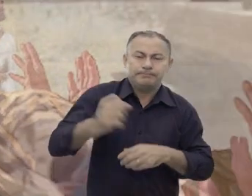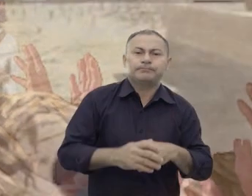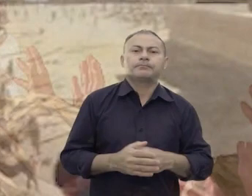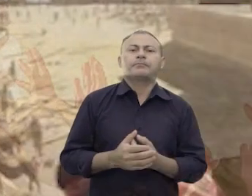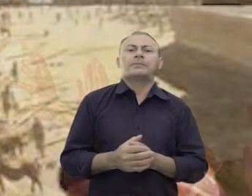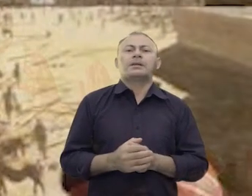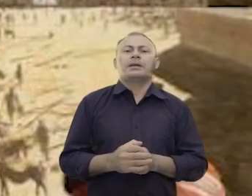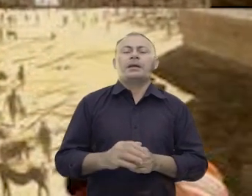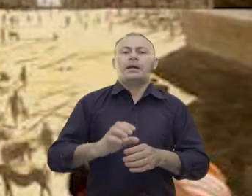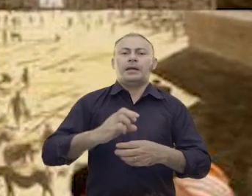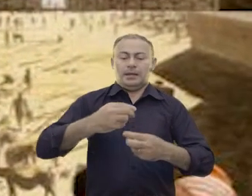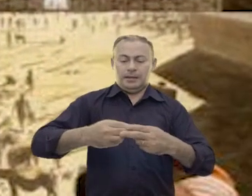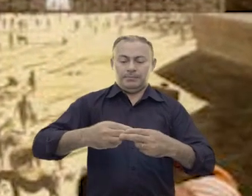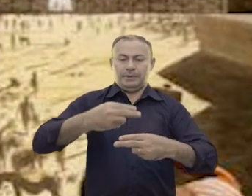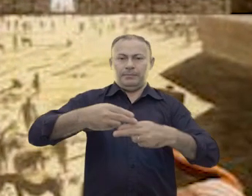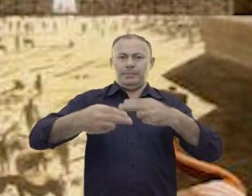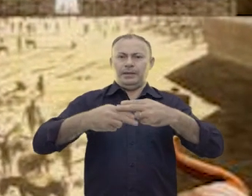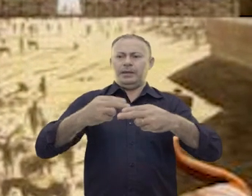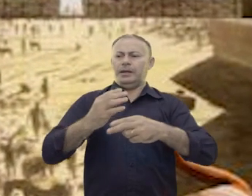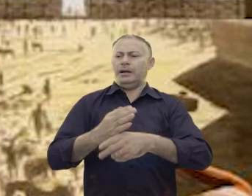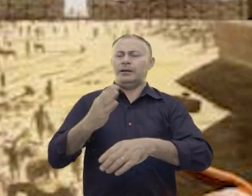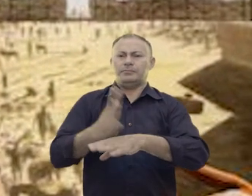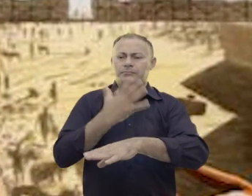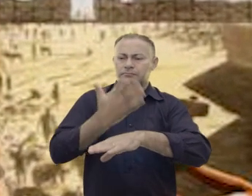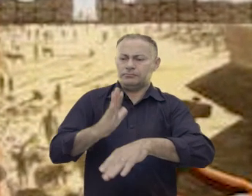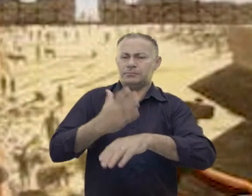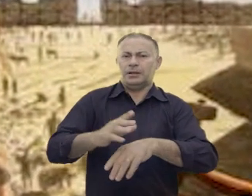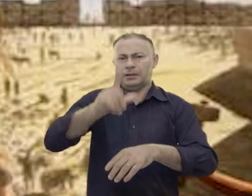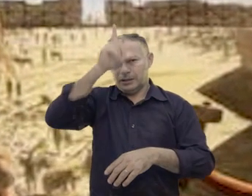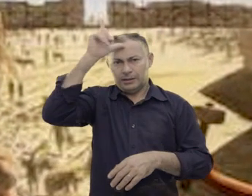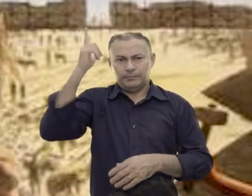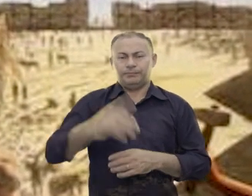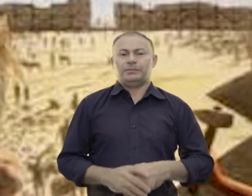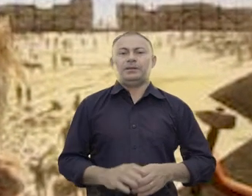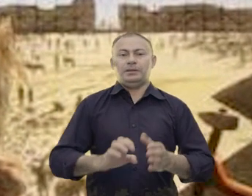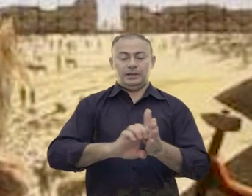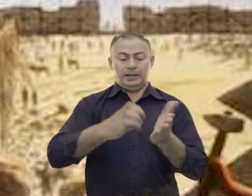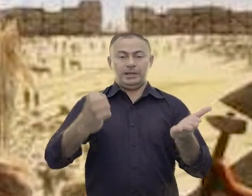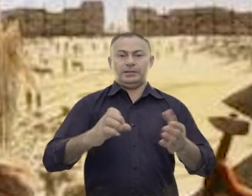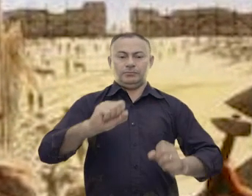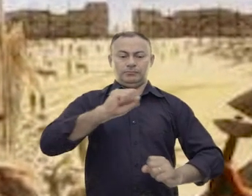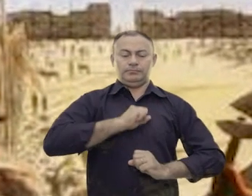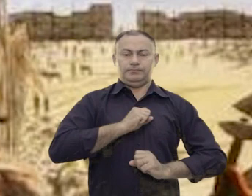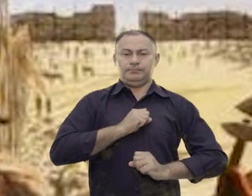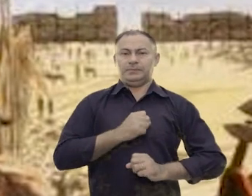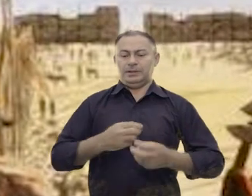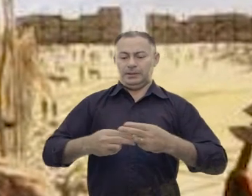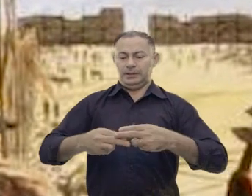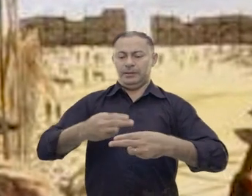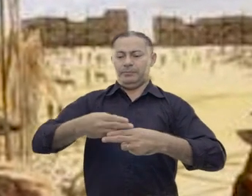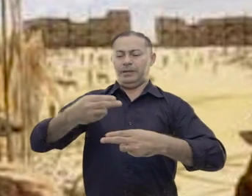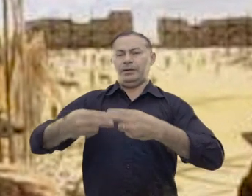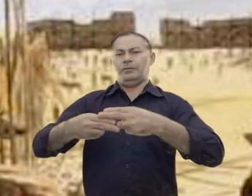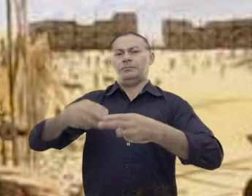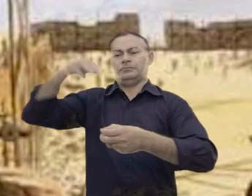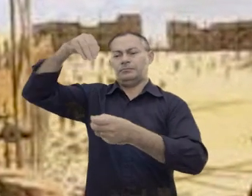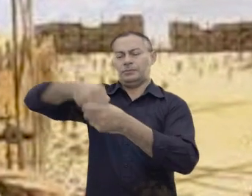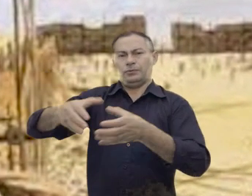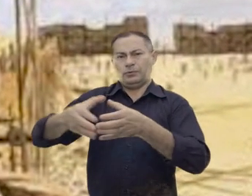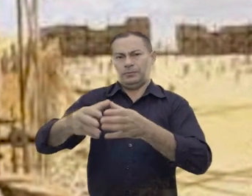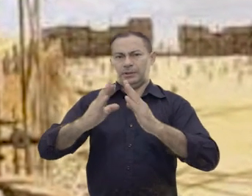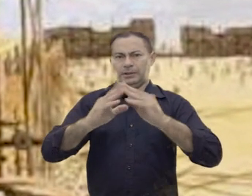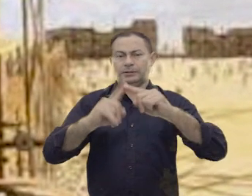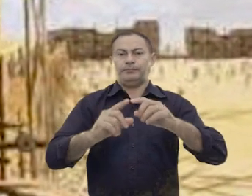pastoreio. Neemias era um construtor pragmático e prático, um leigo. Esdras era um sacerdote e Neemias era um membro da